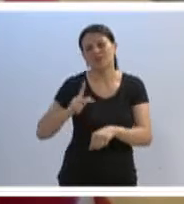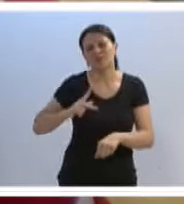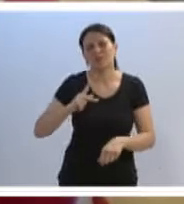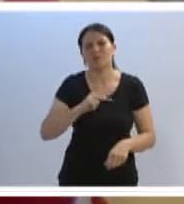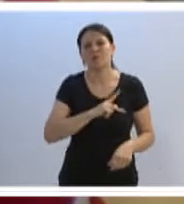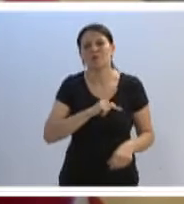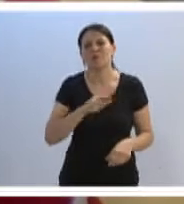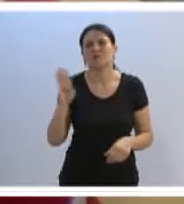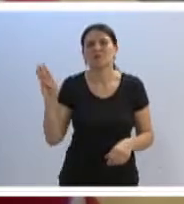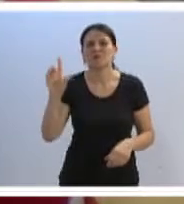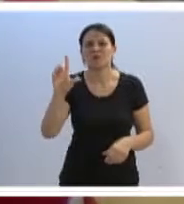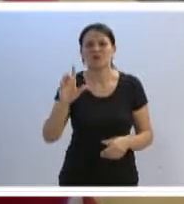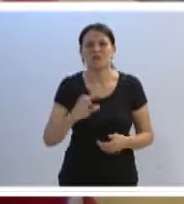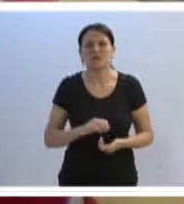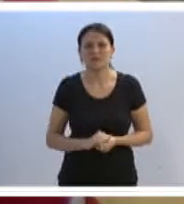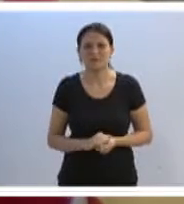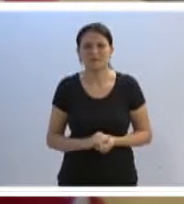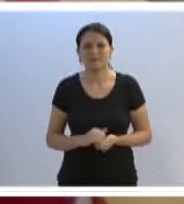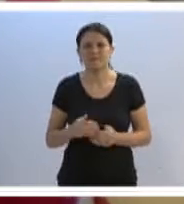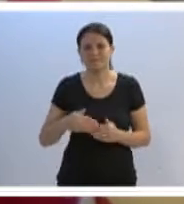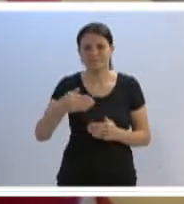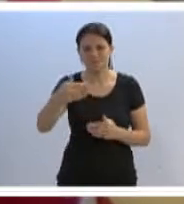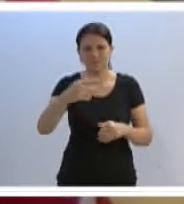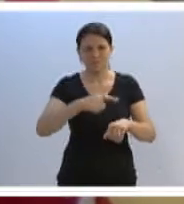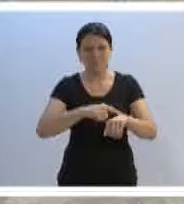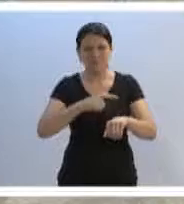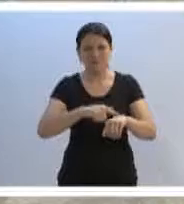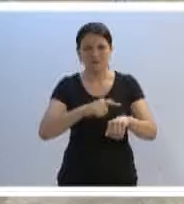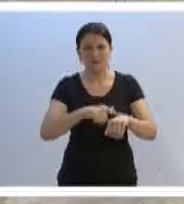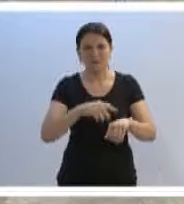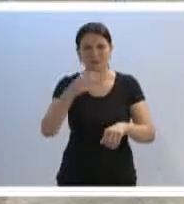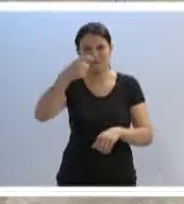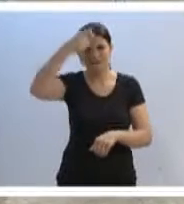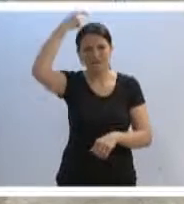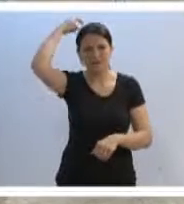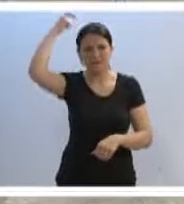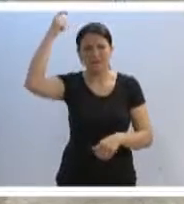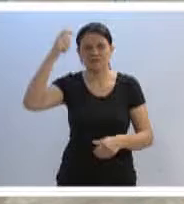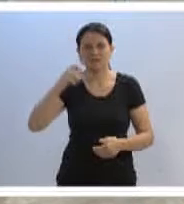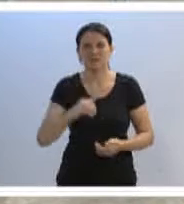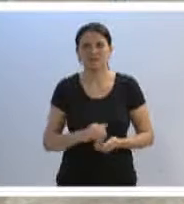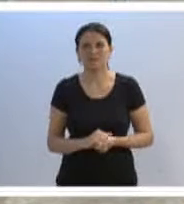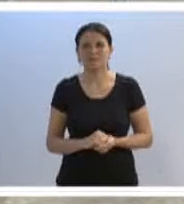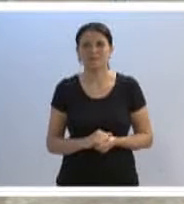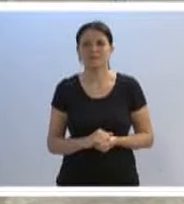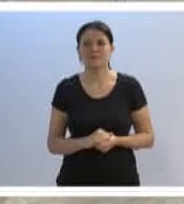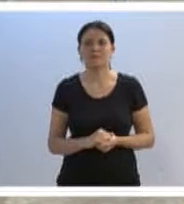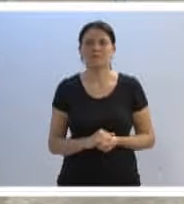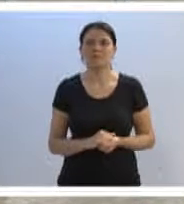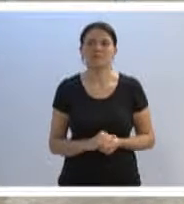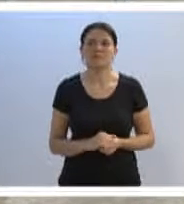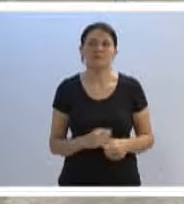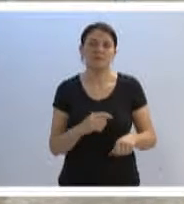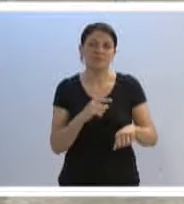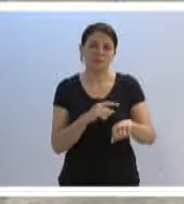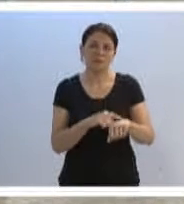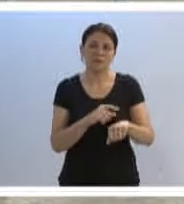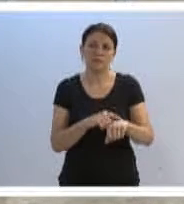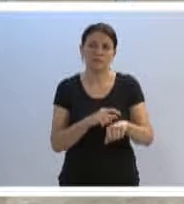Eu concedo a parte ao vereador Adriano Pereira. Vereador Adriano, no tempo ainda regulamentar,